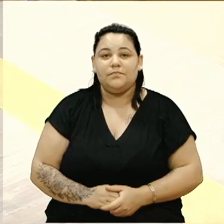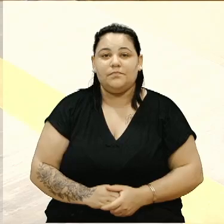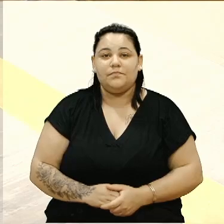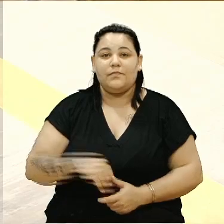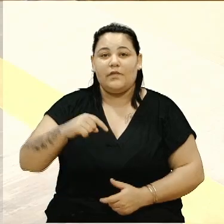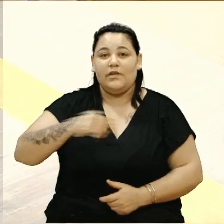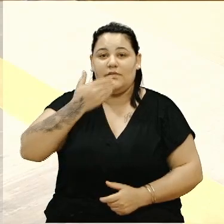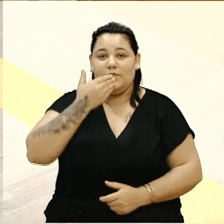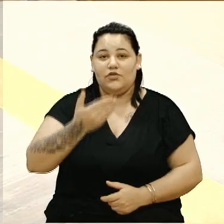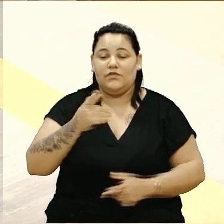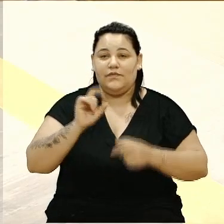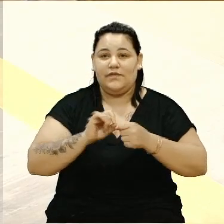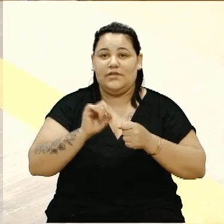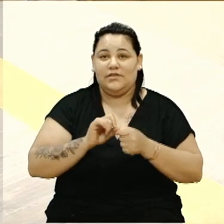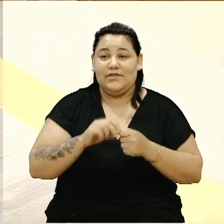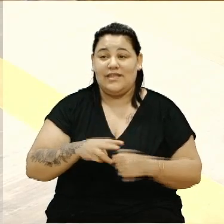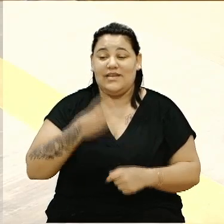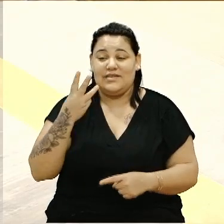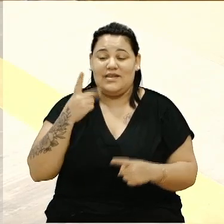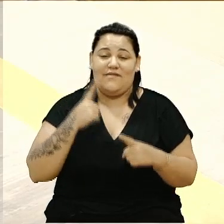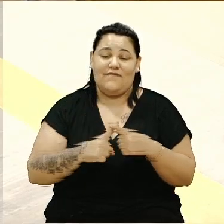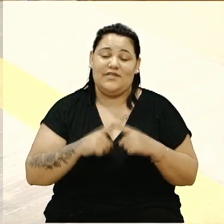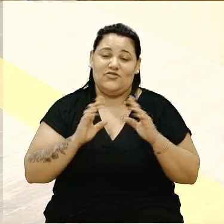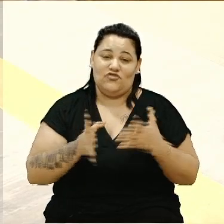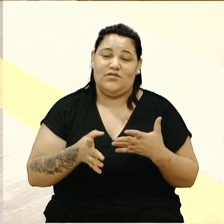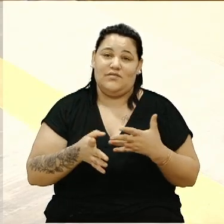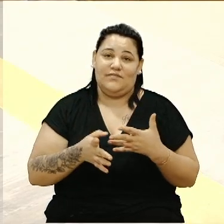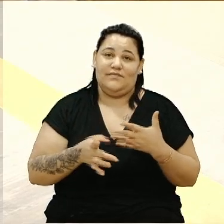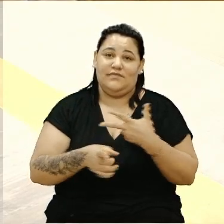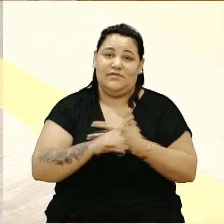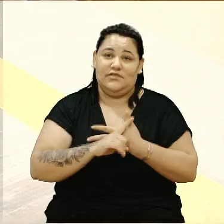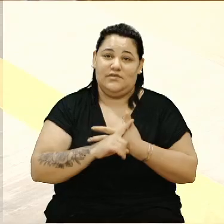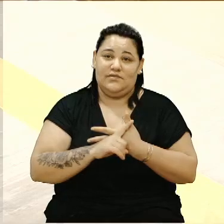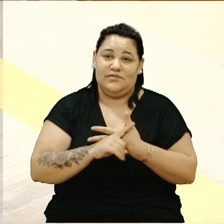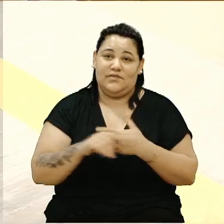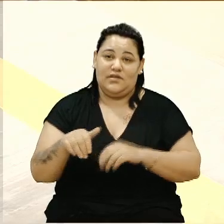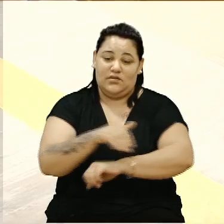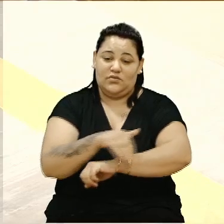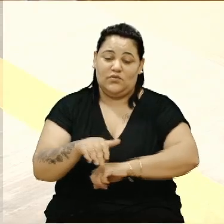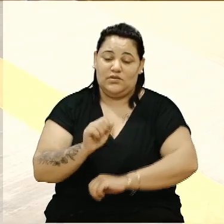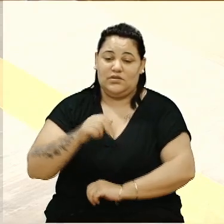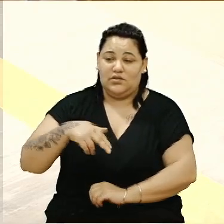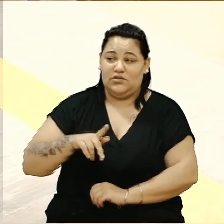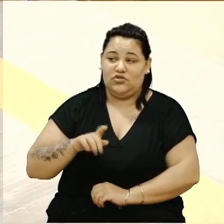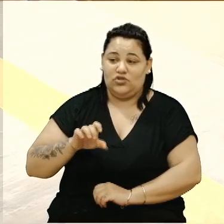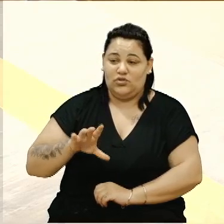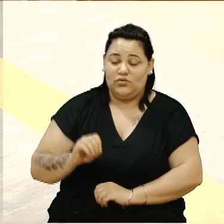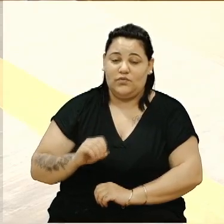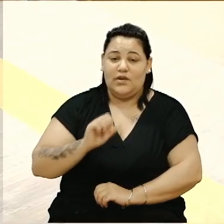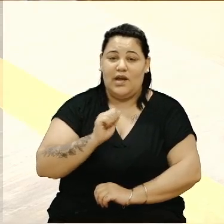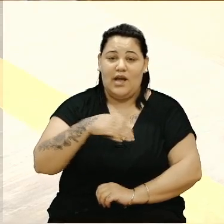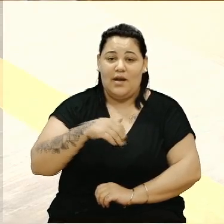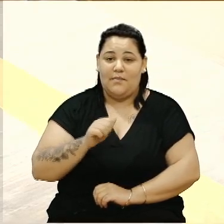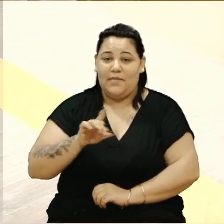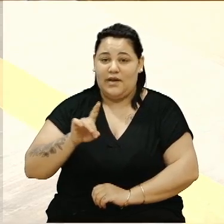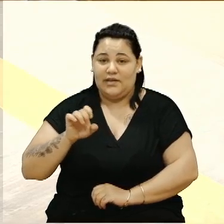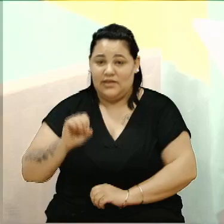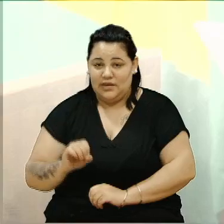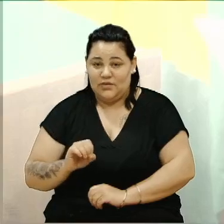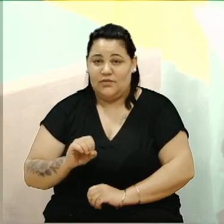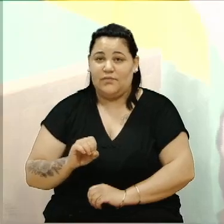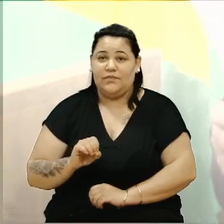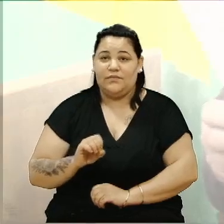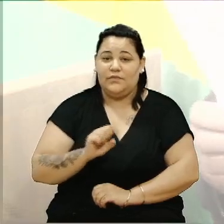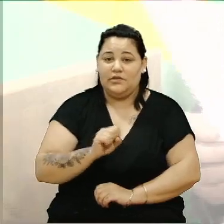pela 3ª vez ao Executivo, as ruas Ângelo Agostini, Amadeu Rossi, Silvio Bivar